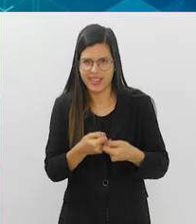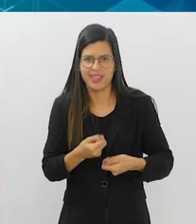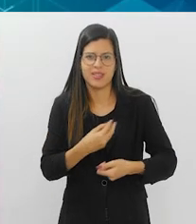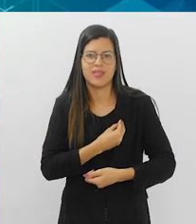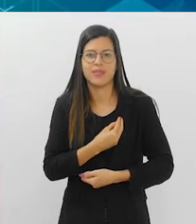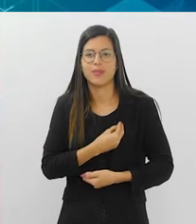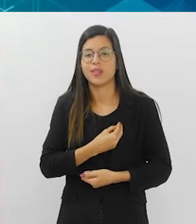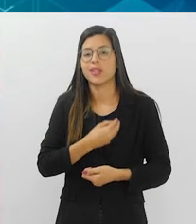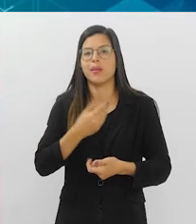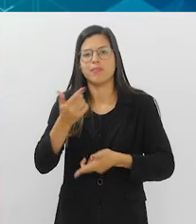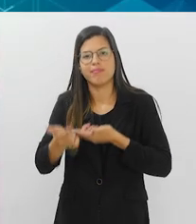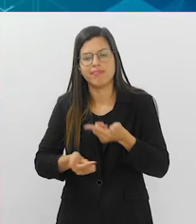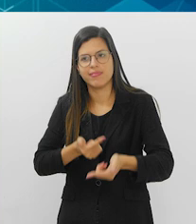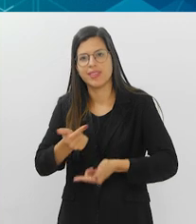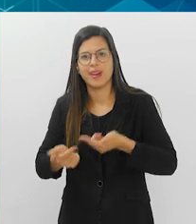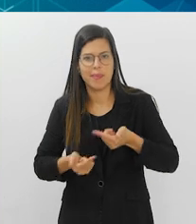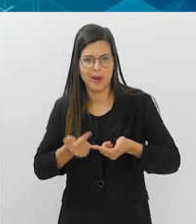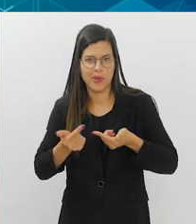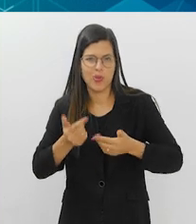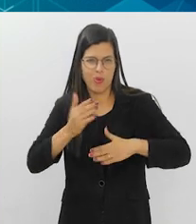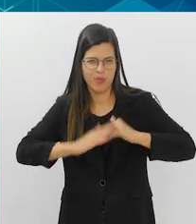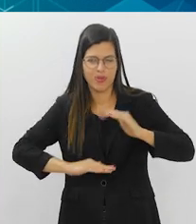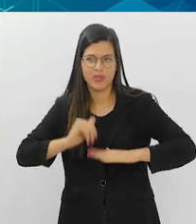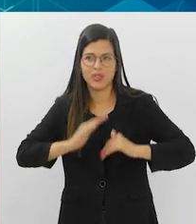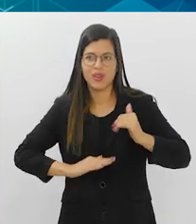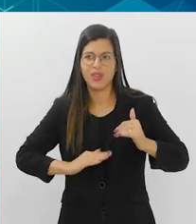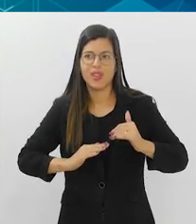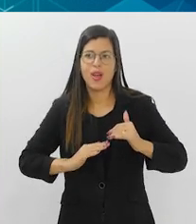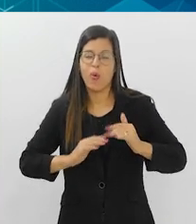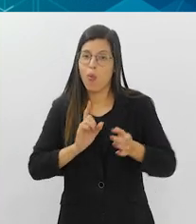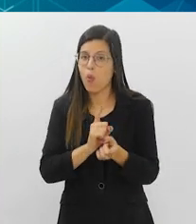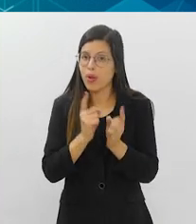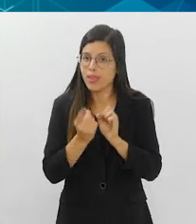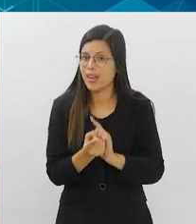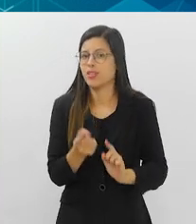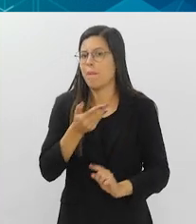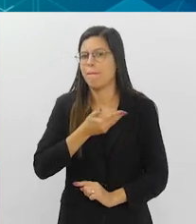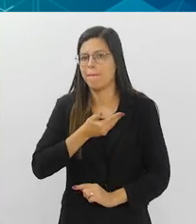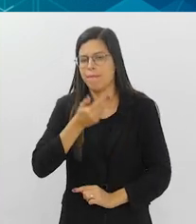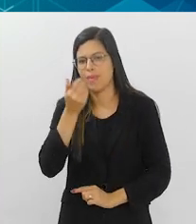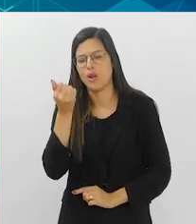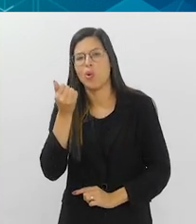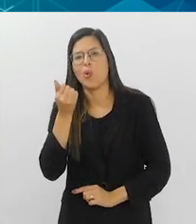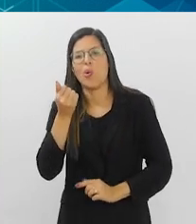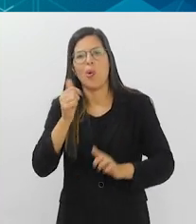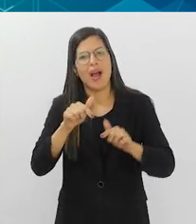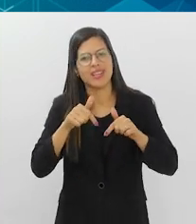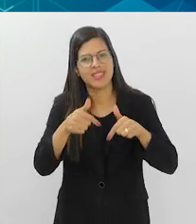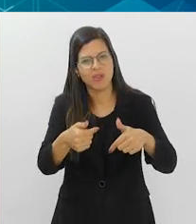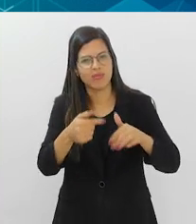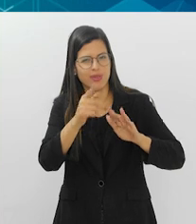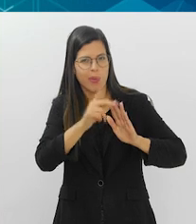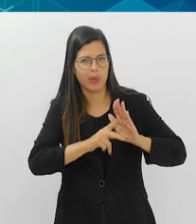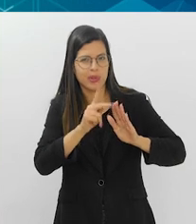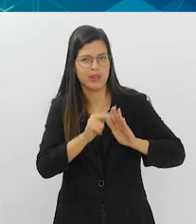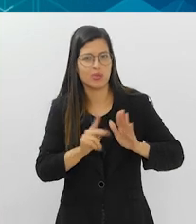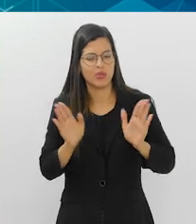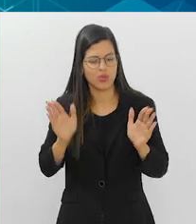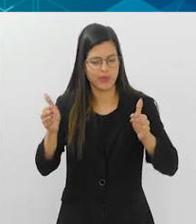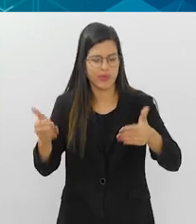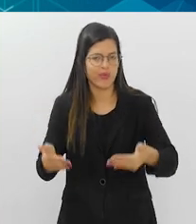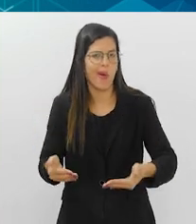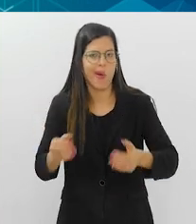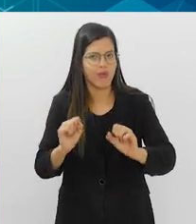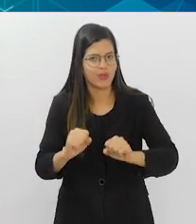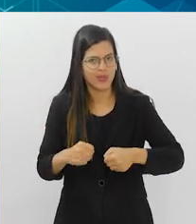para o colaborador, né? As empresas realmente tiveram resultados ao contrário. A gente teve melhoria de execução de projeto, melhoria